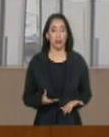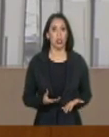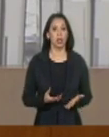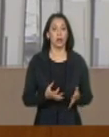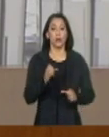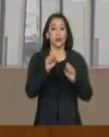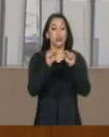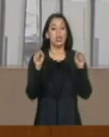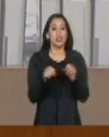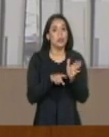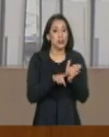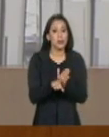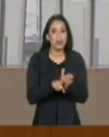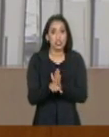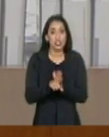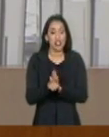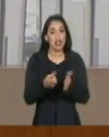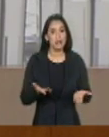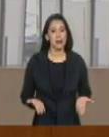investigação.